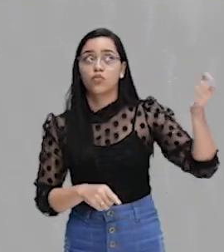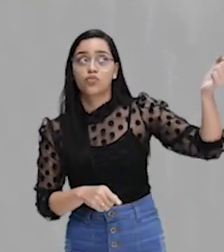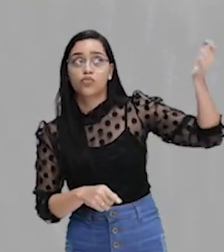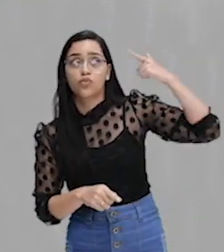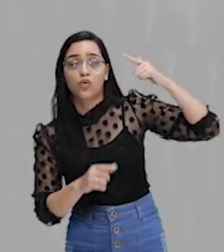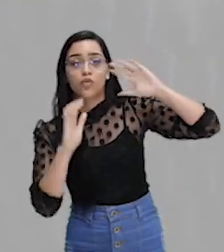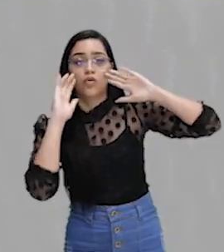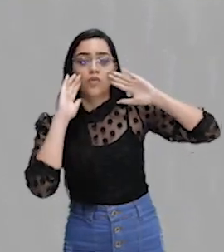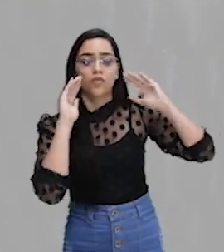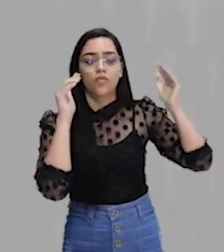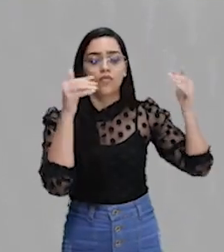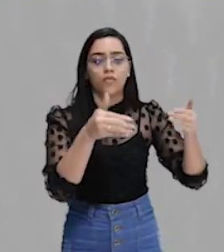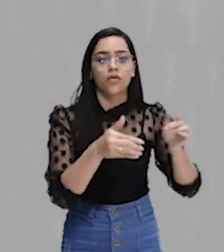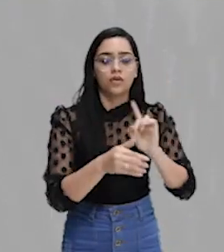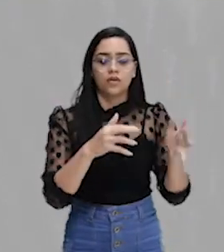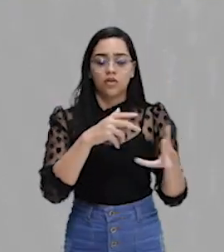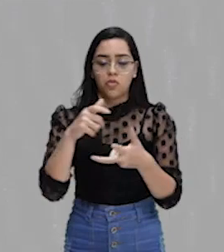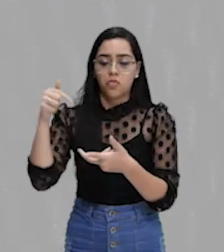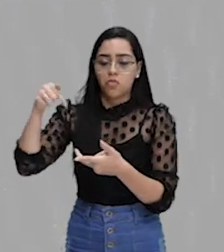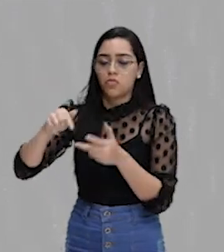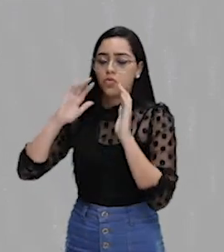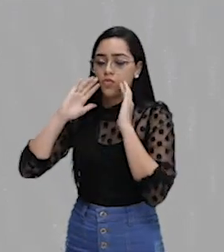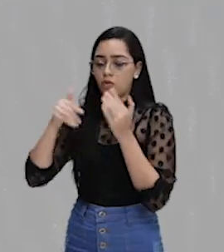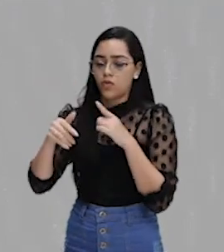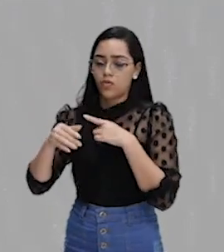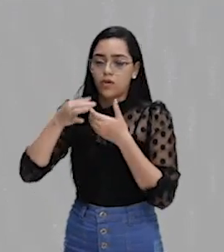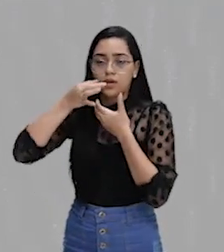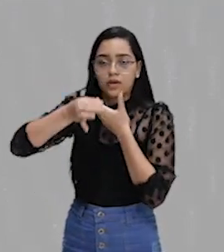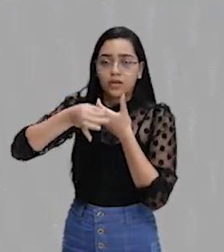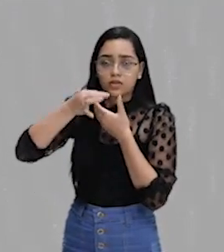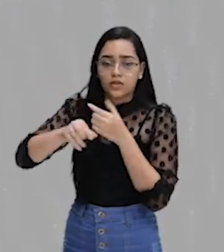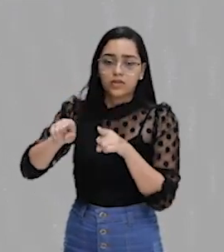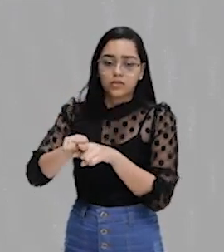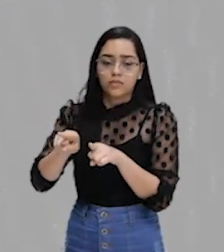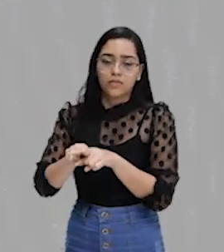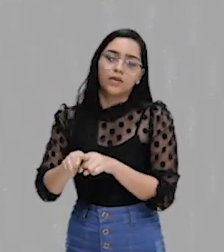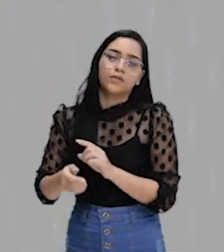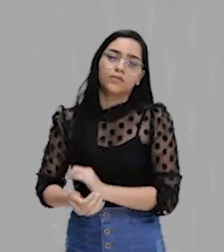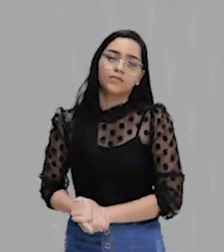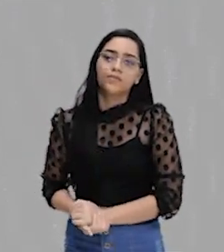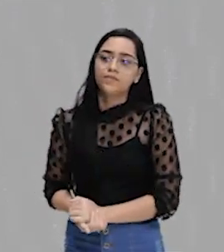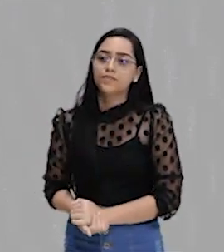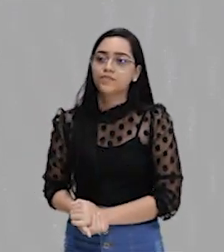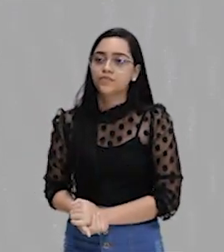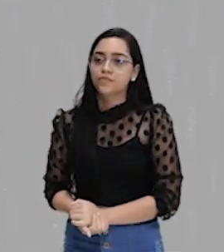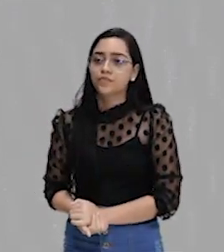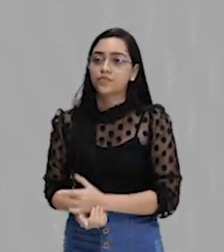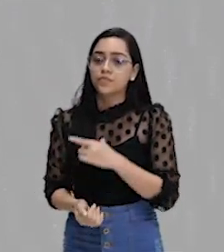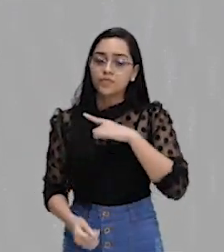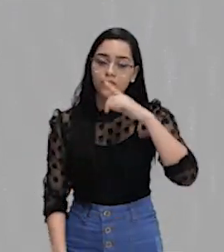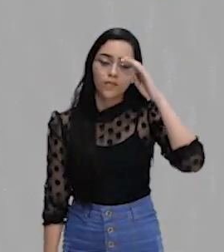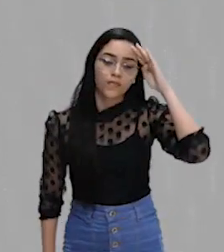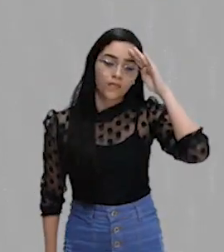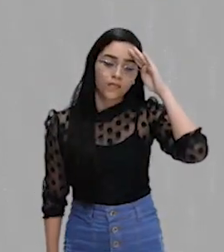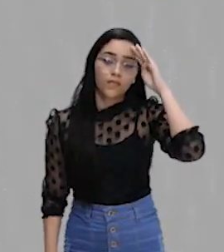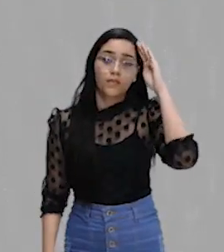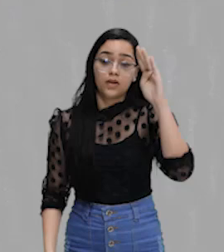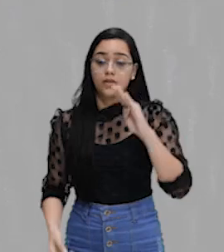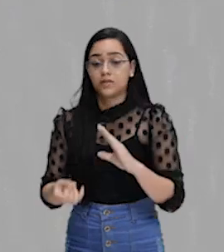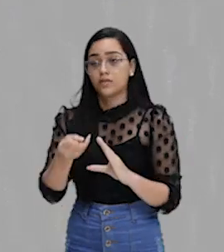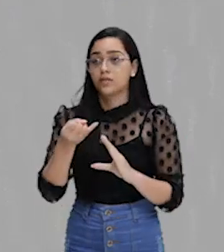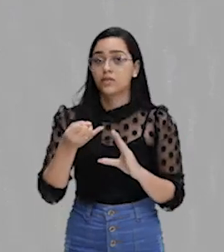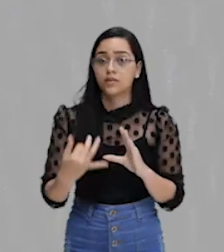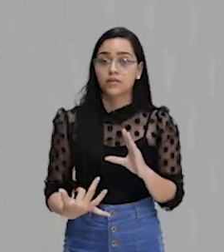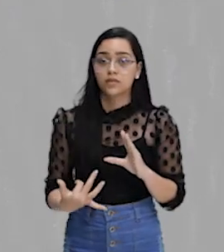como centro e não a terra. Né? Ele critica o geocentrismo medieval. Então essas são as principais